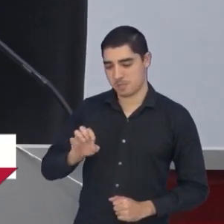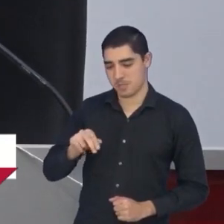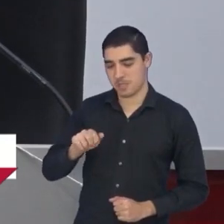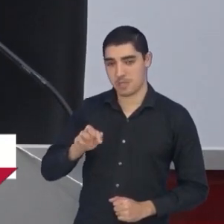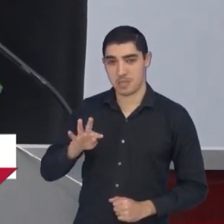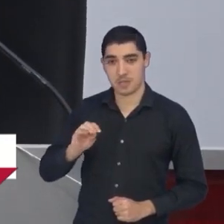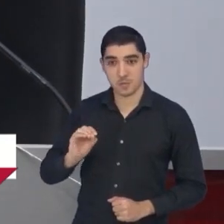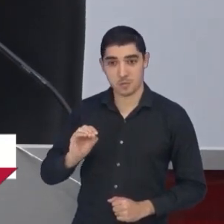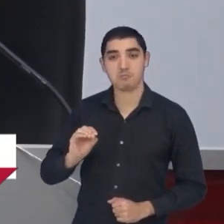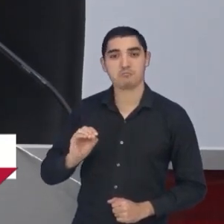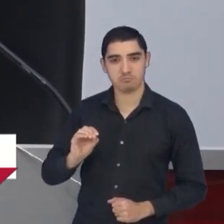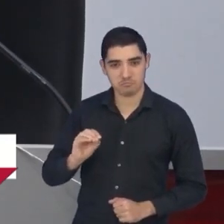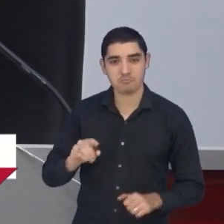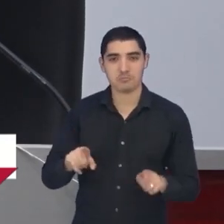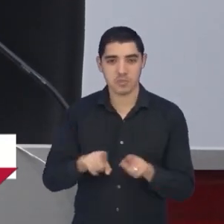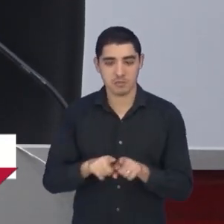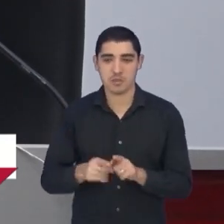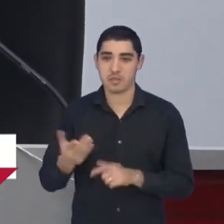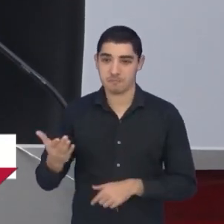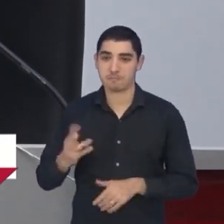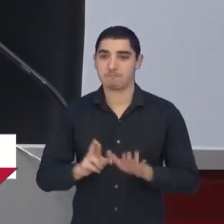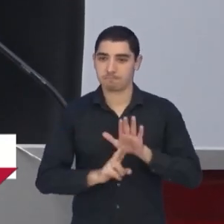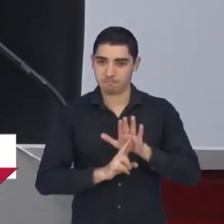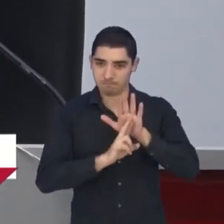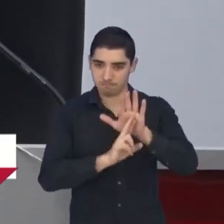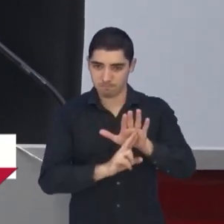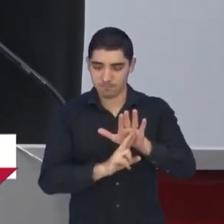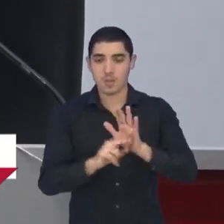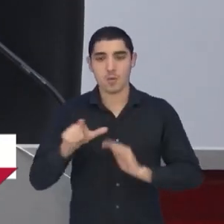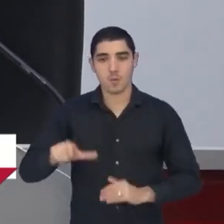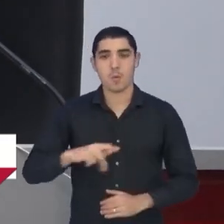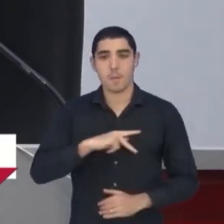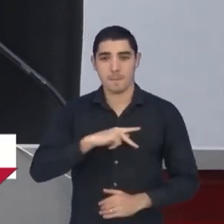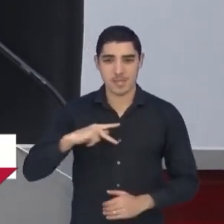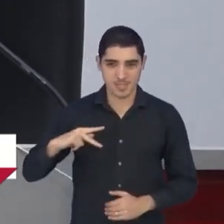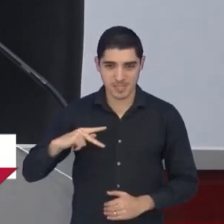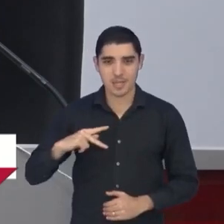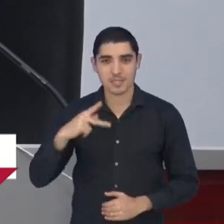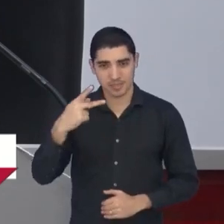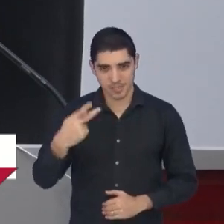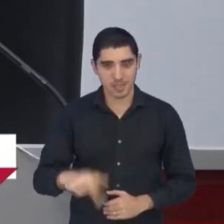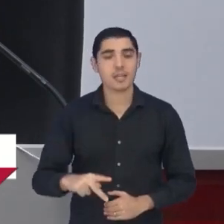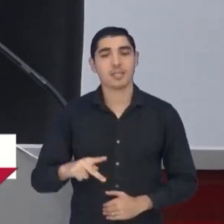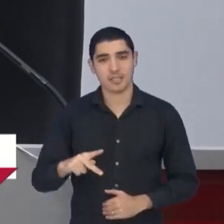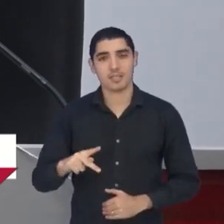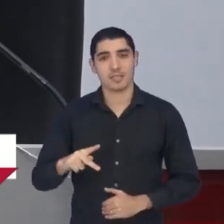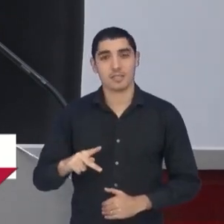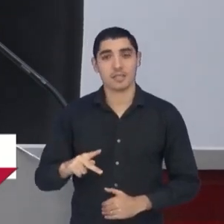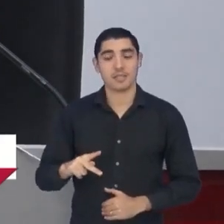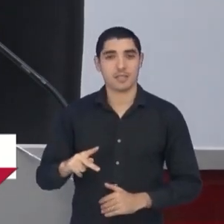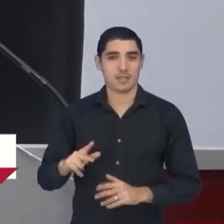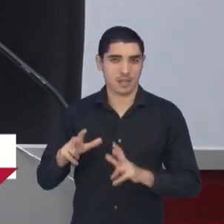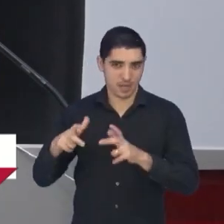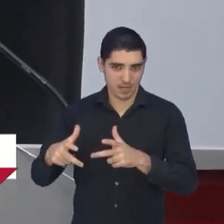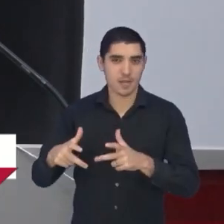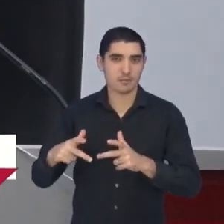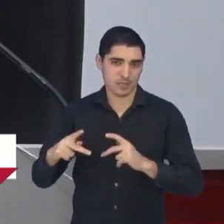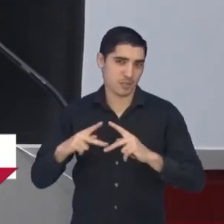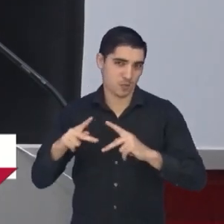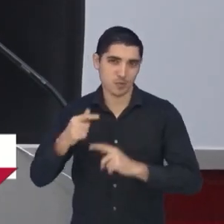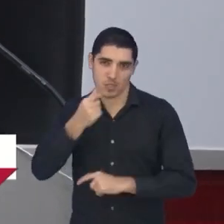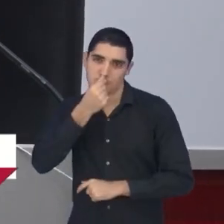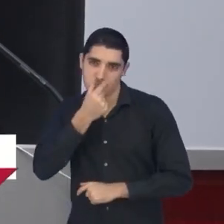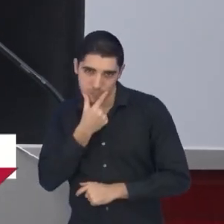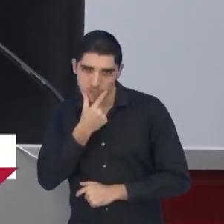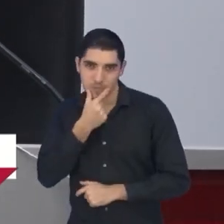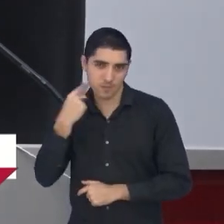Costa aqui representando o presidente da Câmara Municipal de São José dos Campos Guilherme Rodrigues em